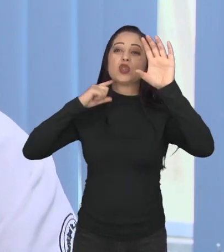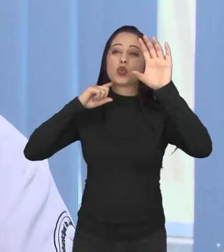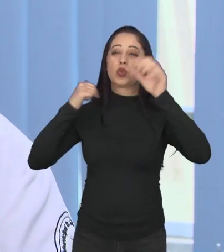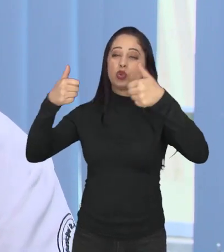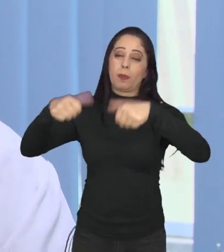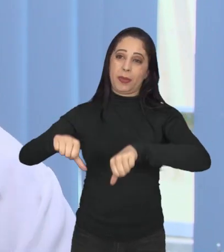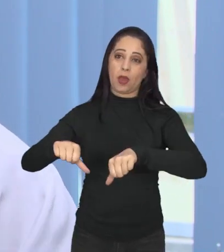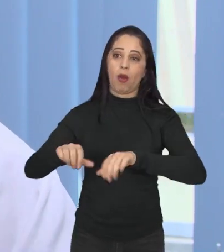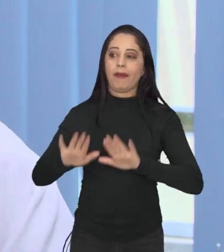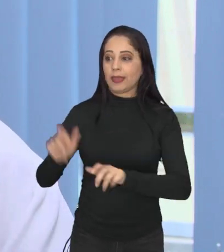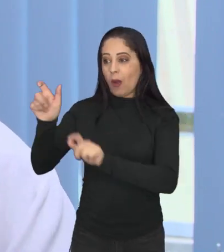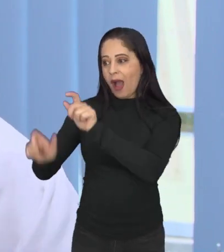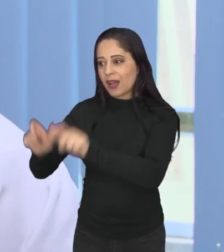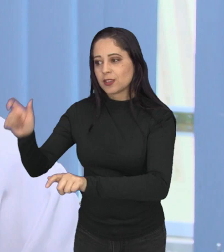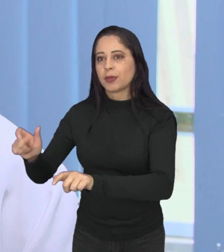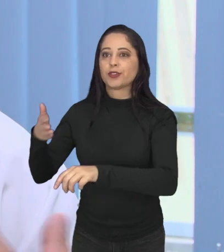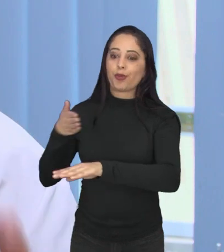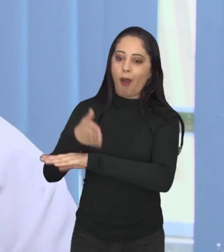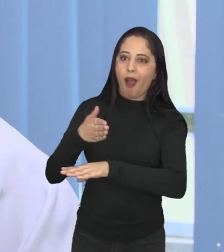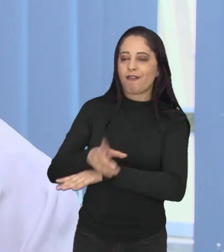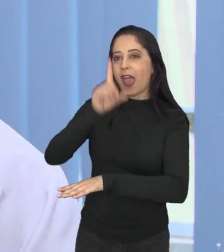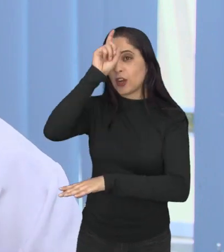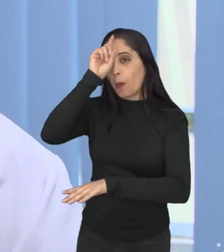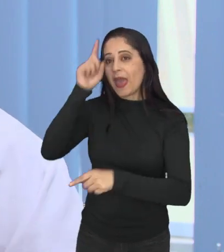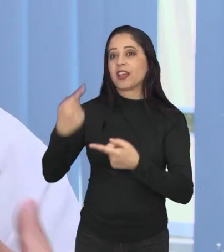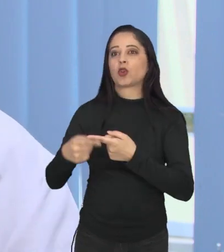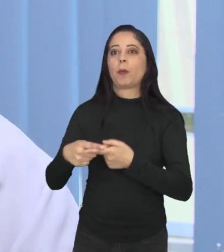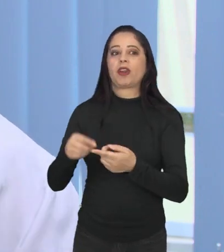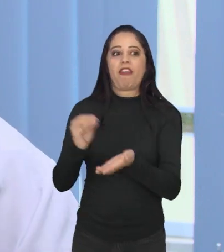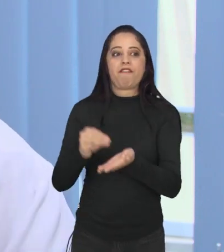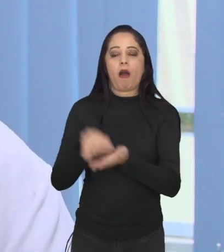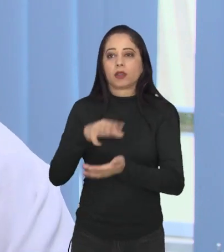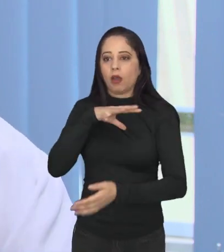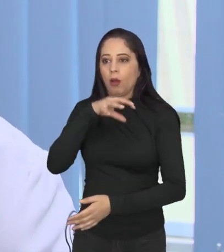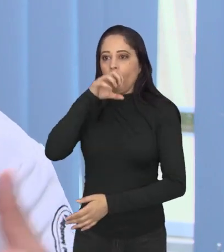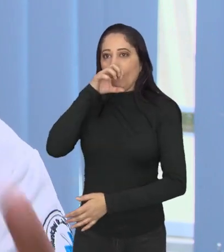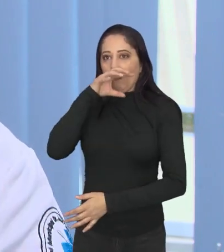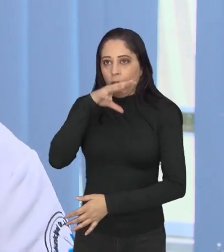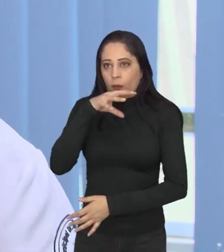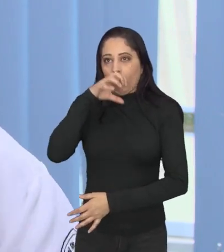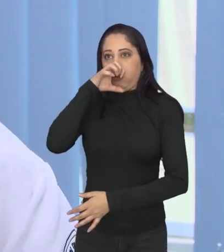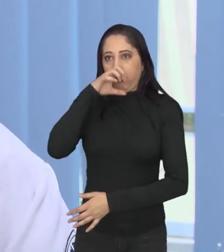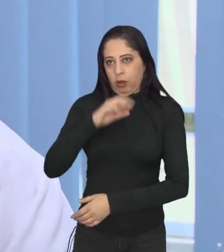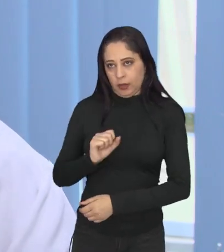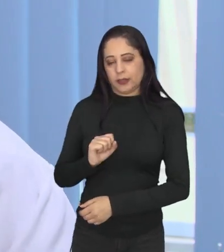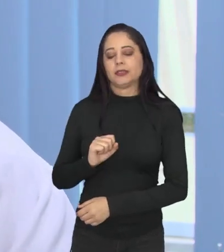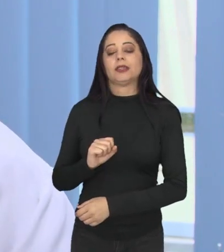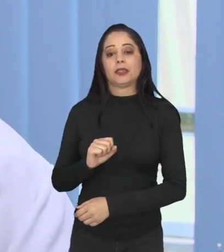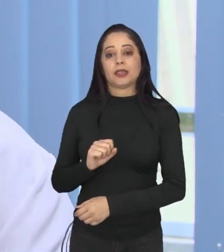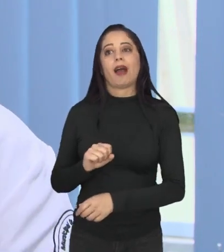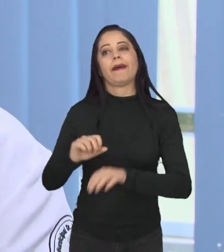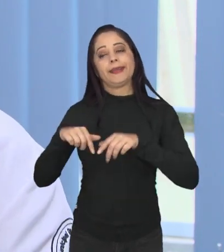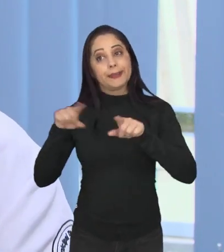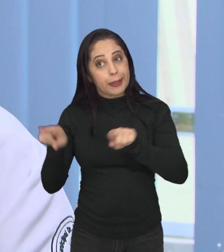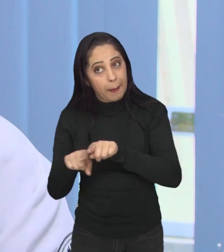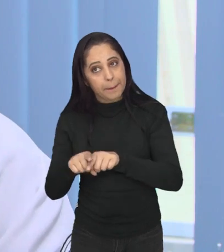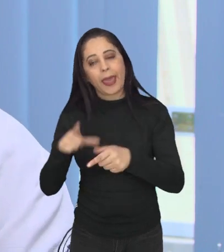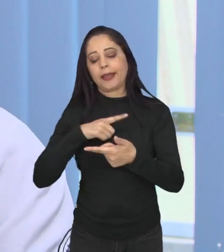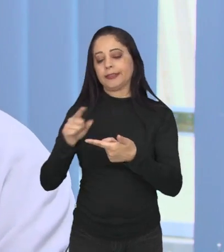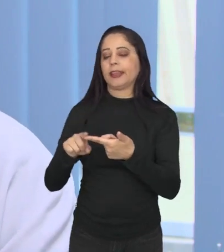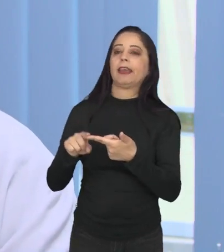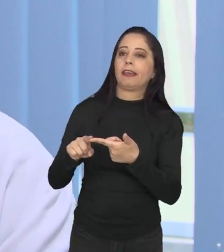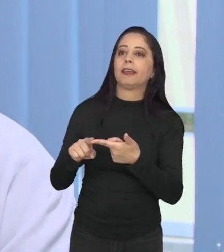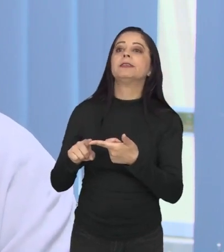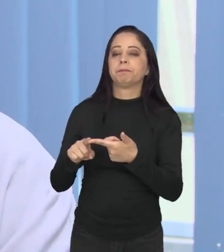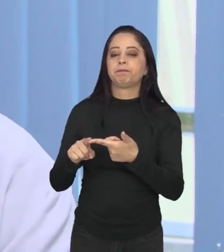pacientes procurem mais o pronto atendimento com a falta de ar com a manifestação Clínica daquele problema crônica ele tem aliado